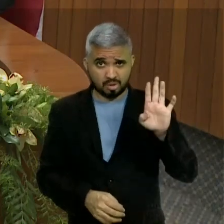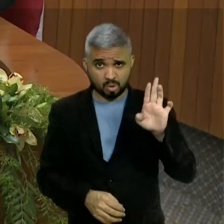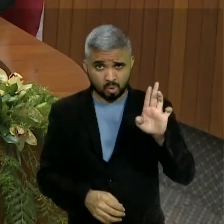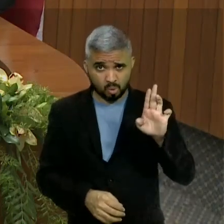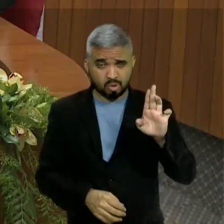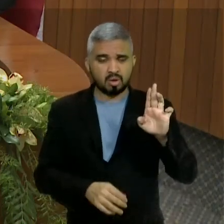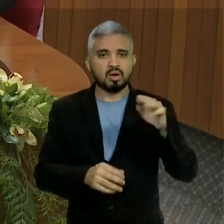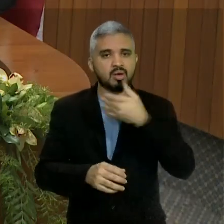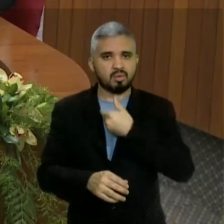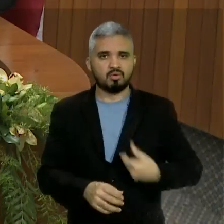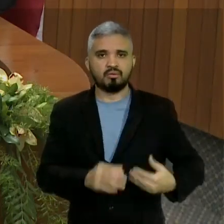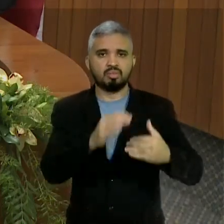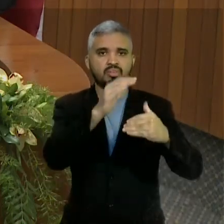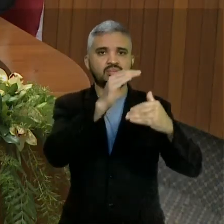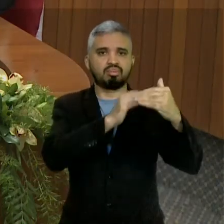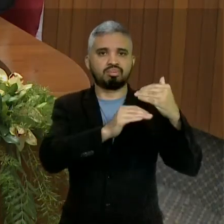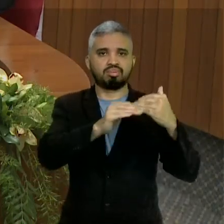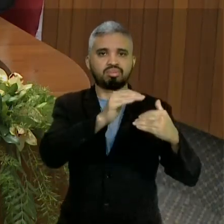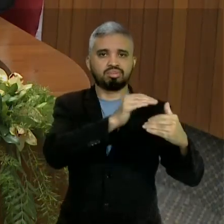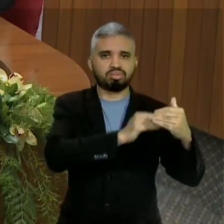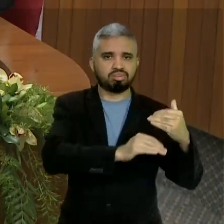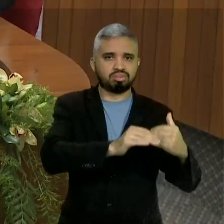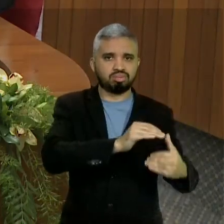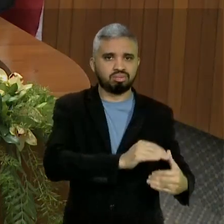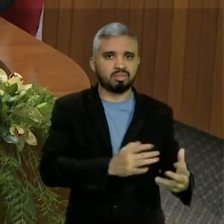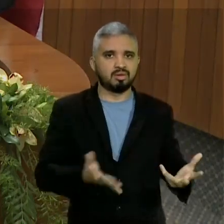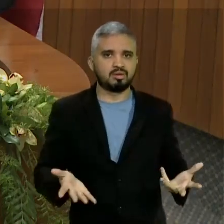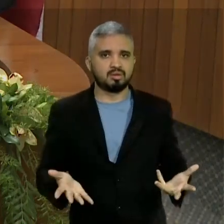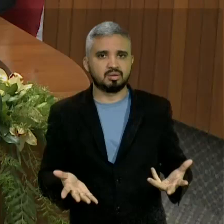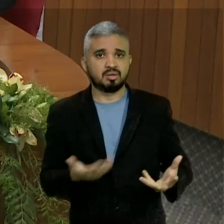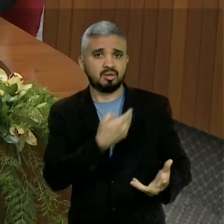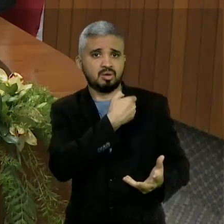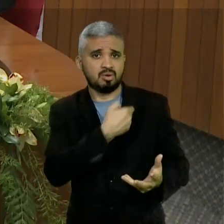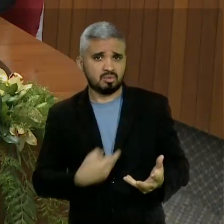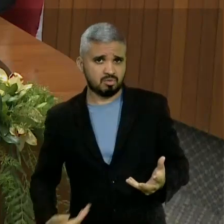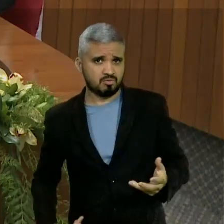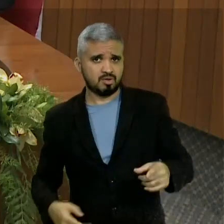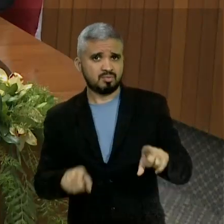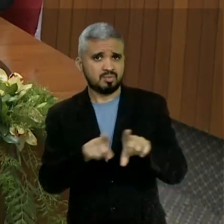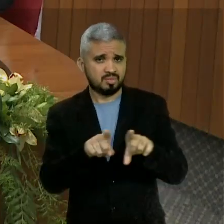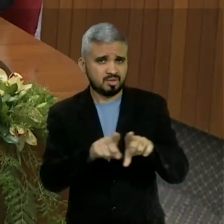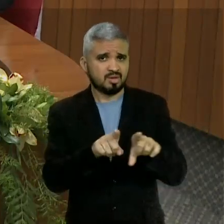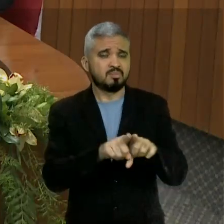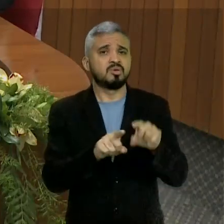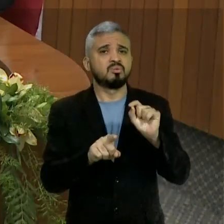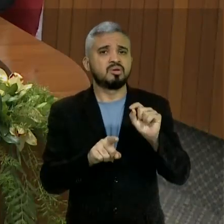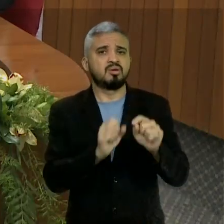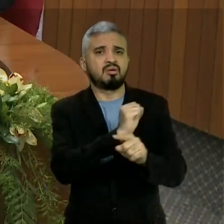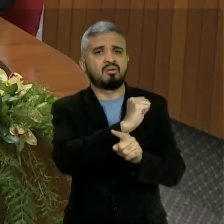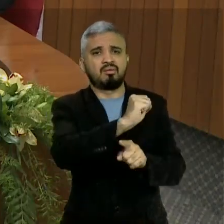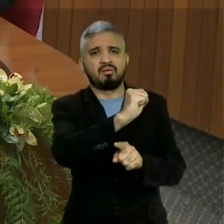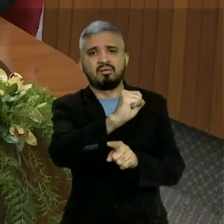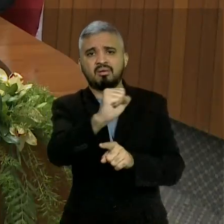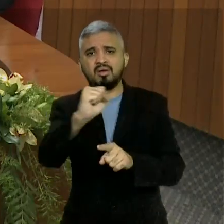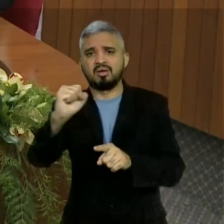que além de tudo quis criar nessa lei em